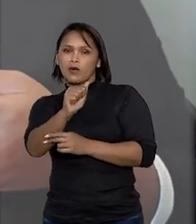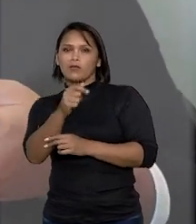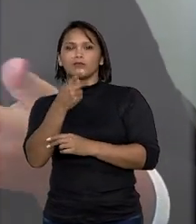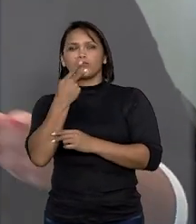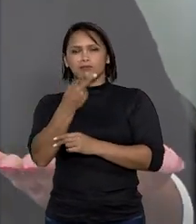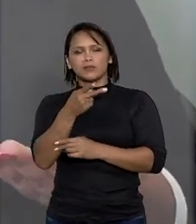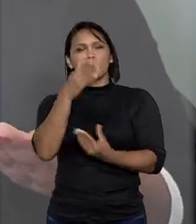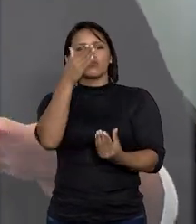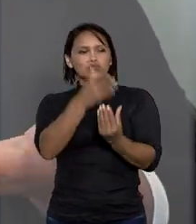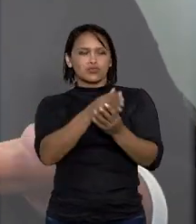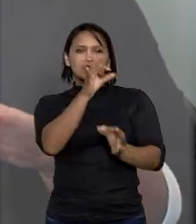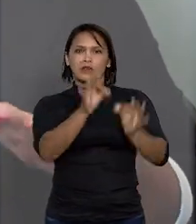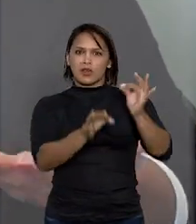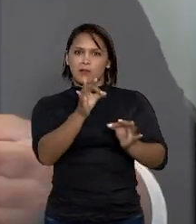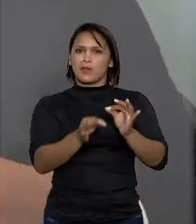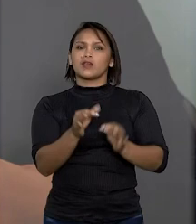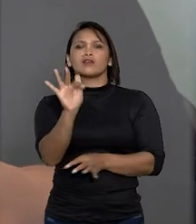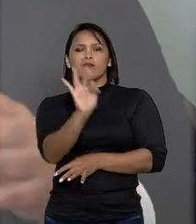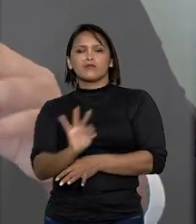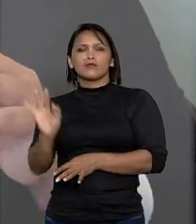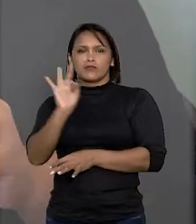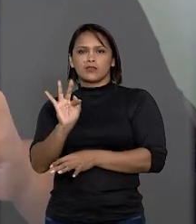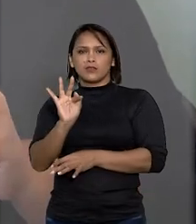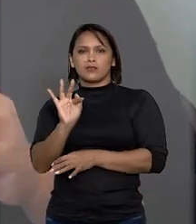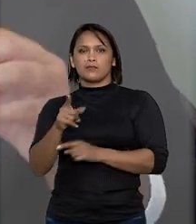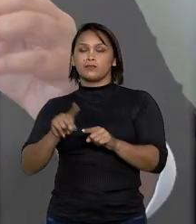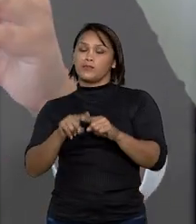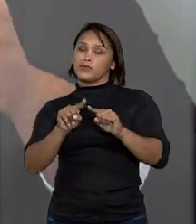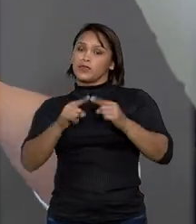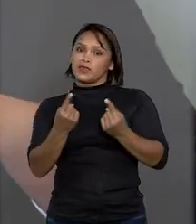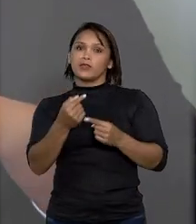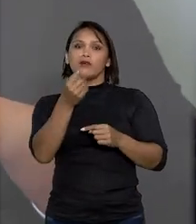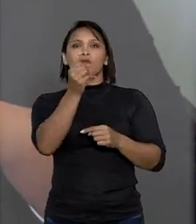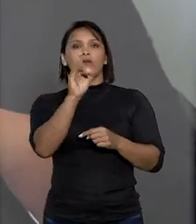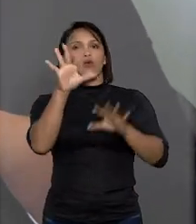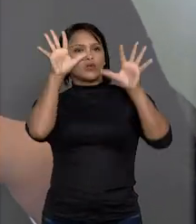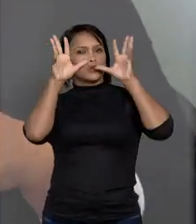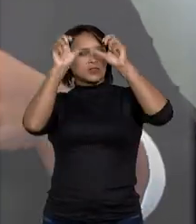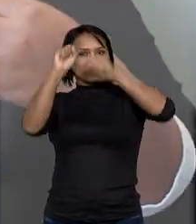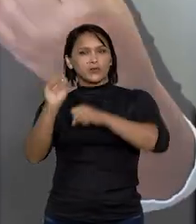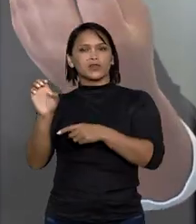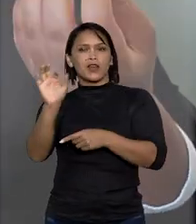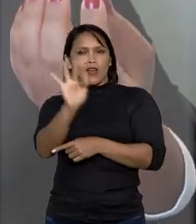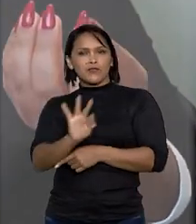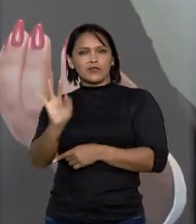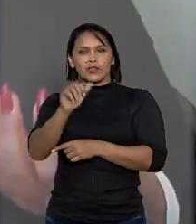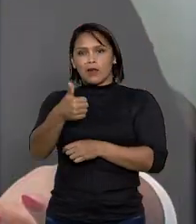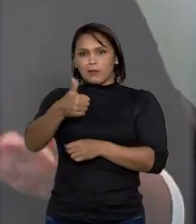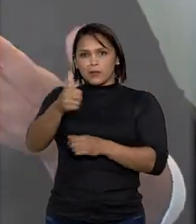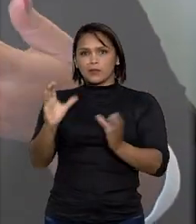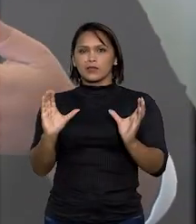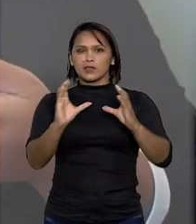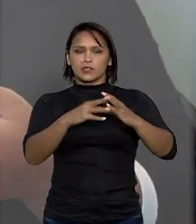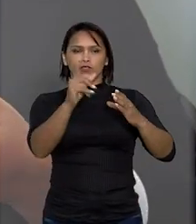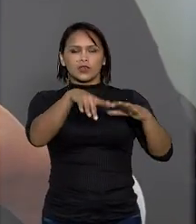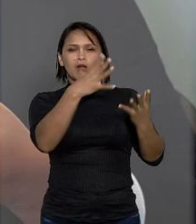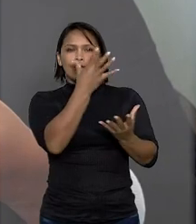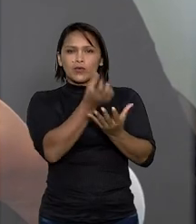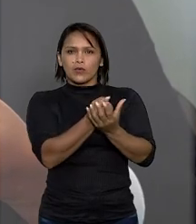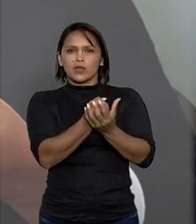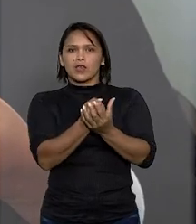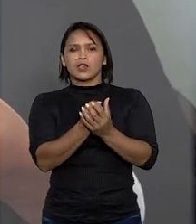tá vendo o julgamento do processo a justiça federal por sua vez ou Tribunal Regional Federal da 1ª região